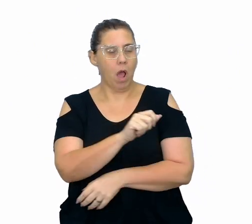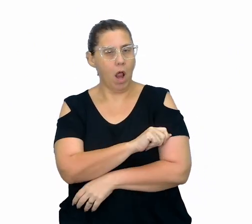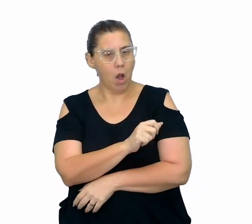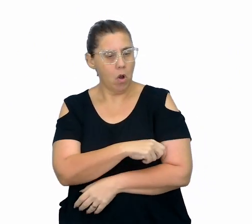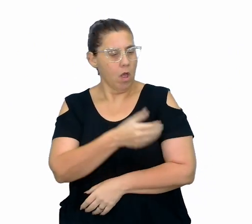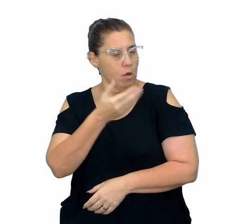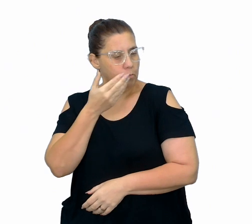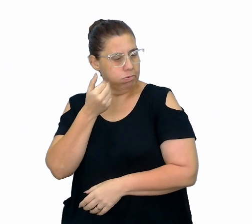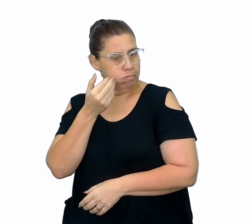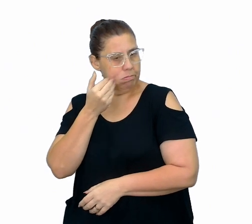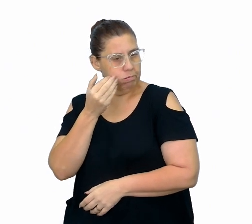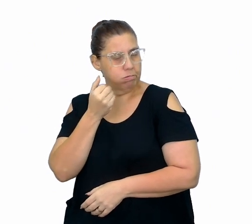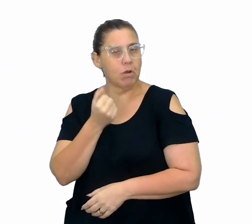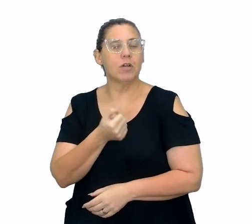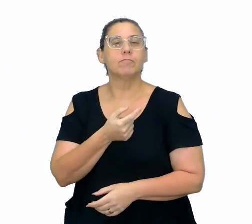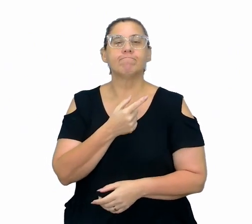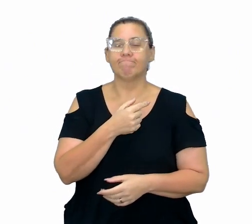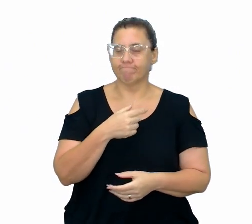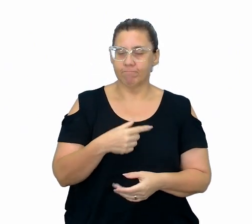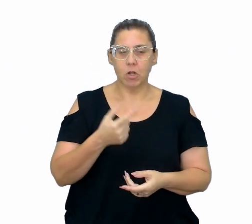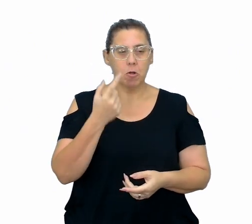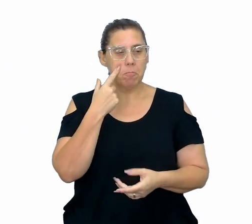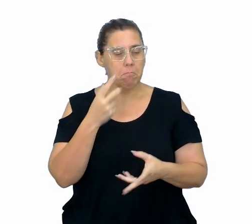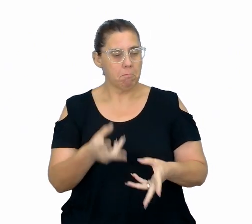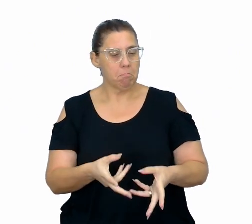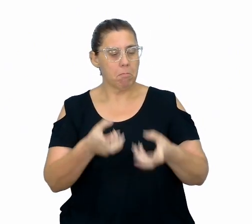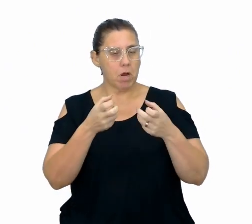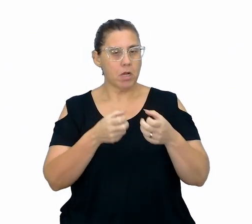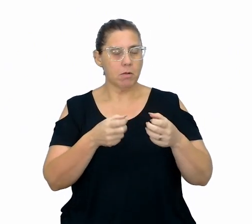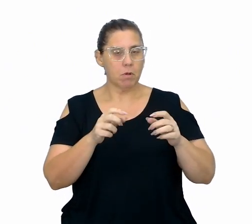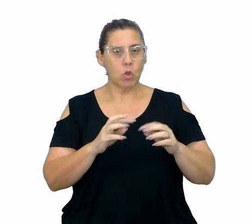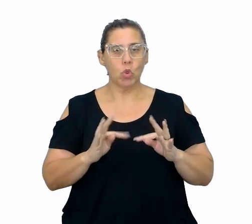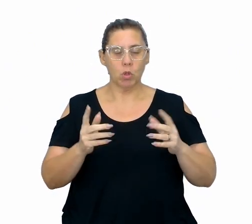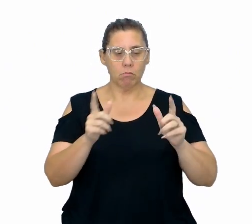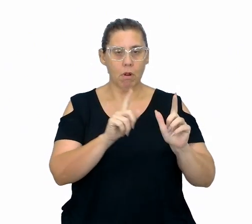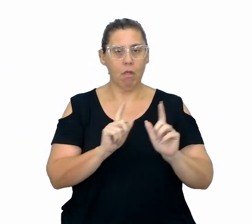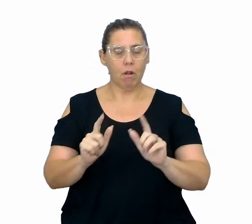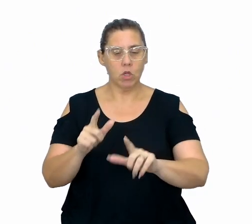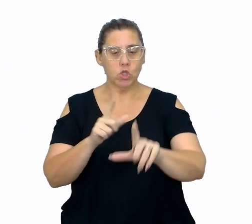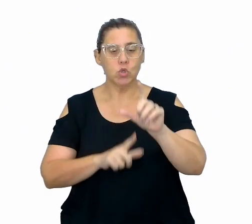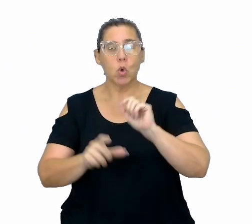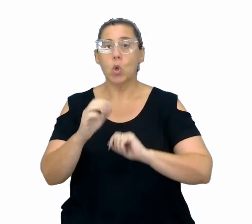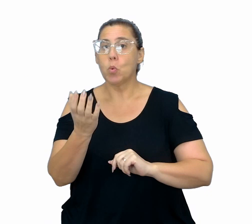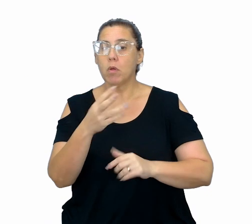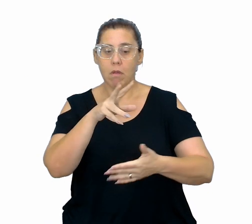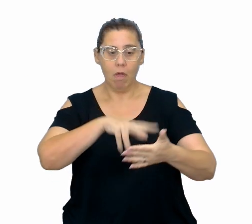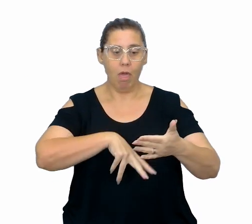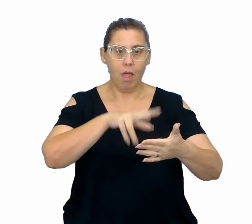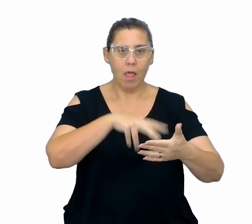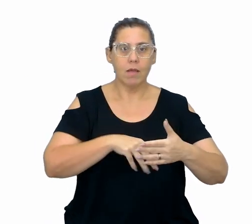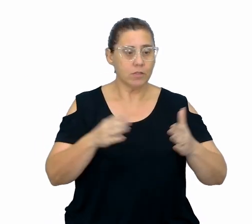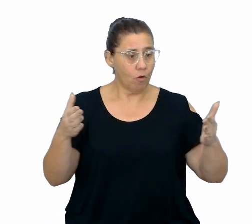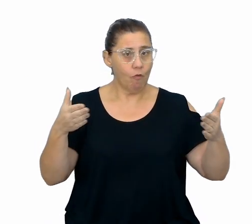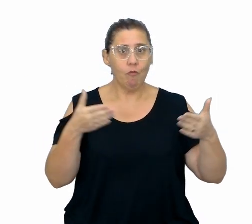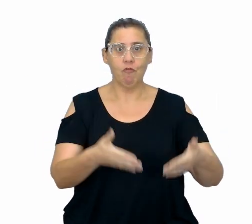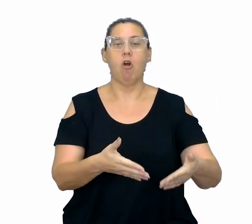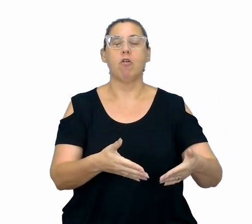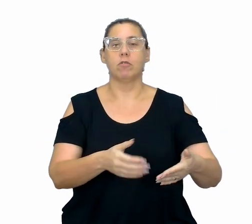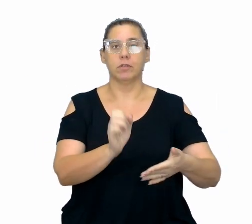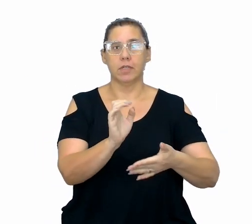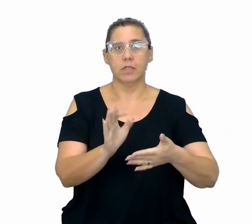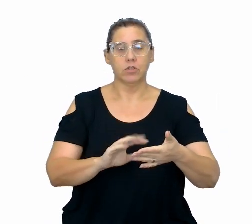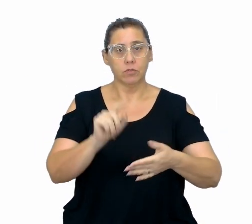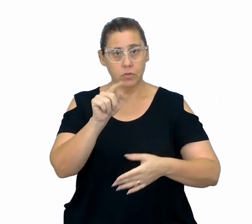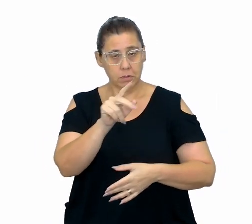e apreciem as ilustrações. E, principalmente, que selecione o que querem ler. Aliás, esse é o foco dessa atividade, que